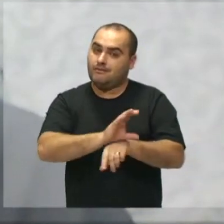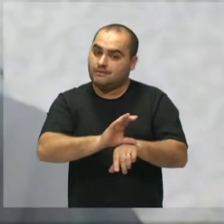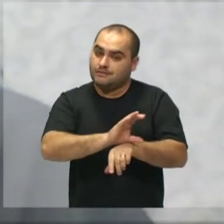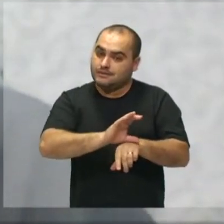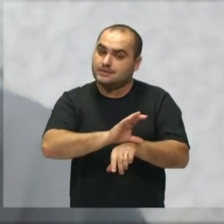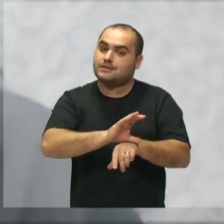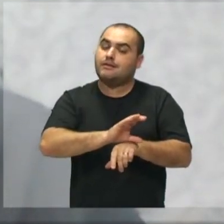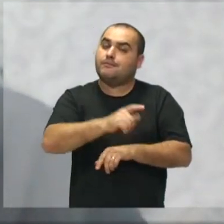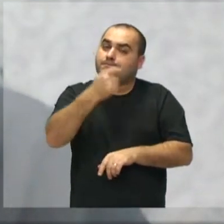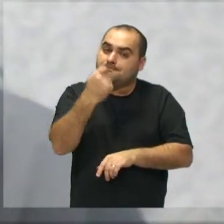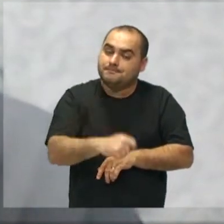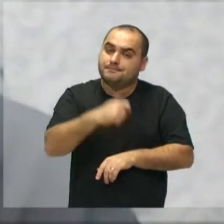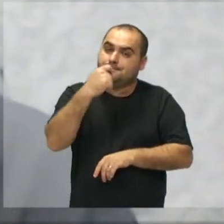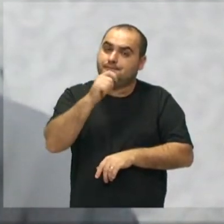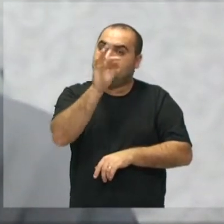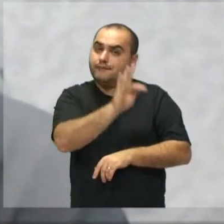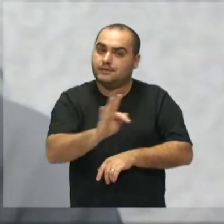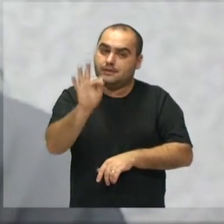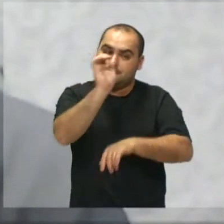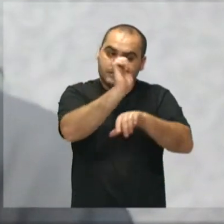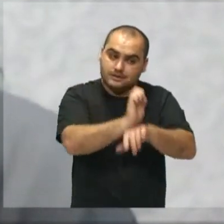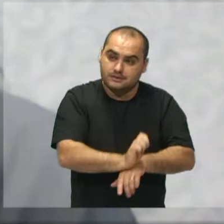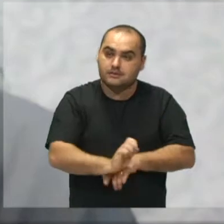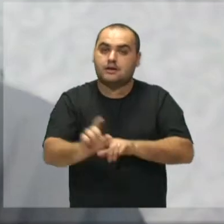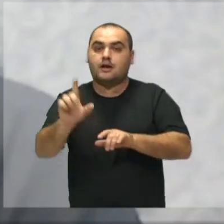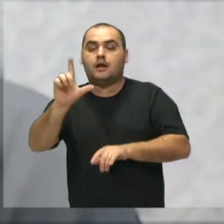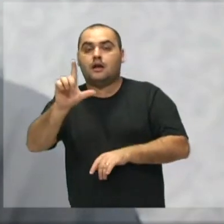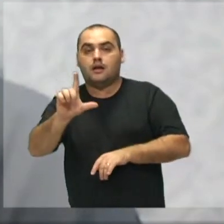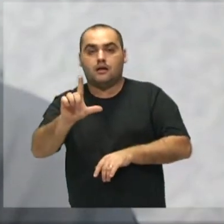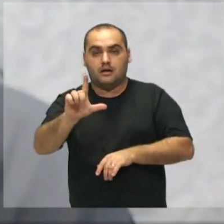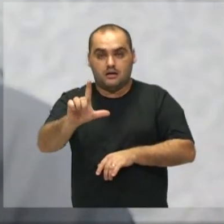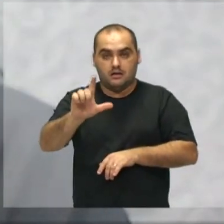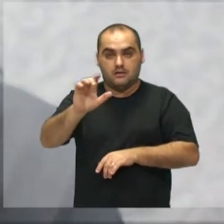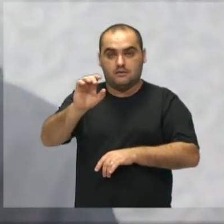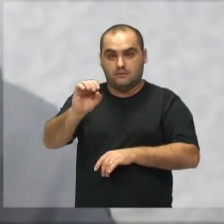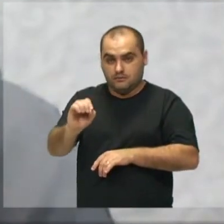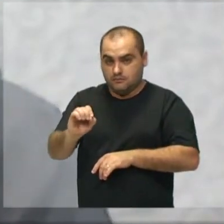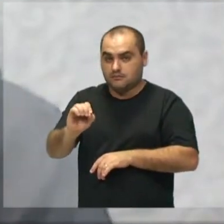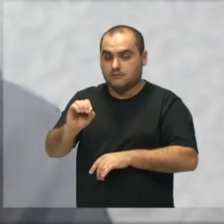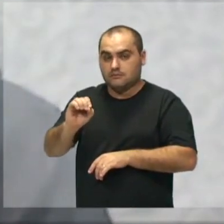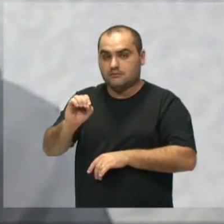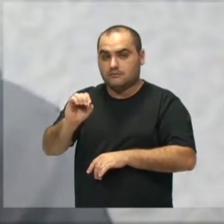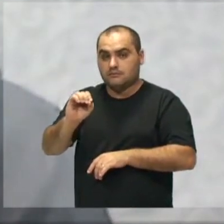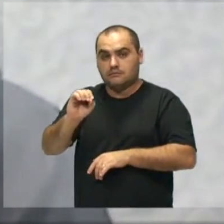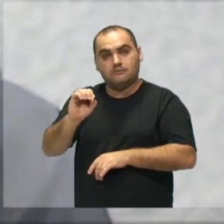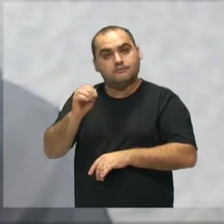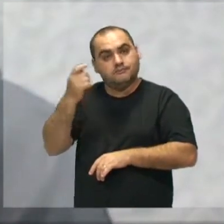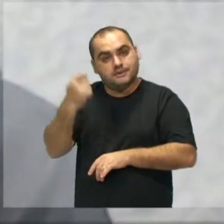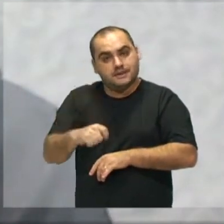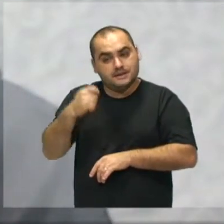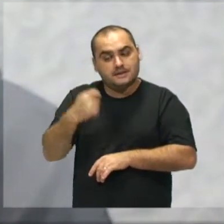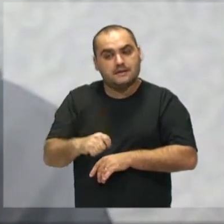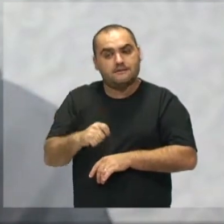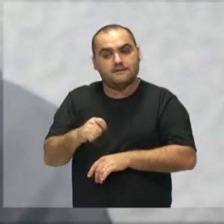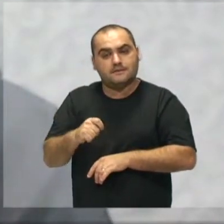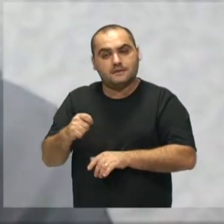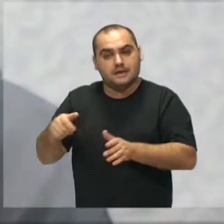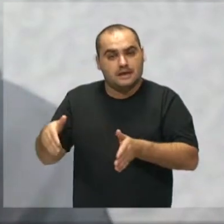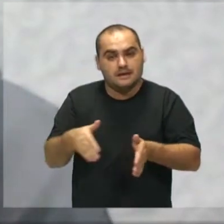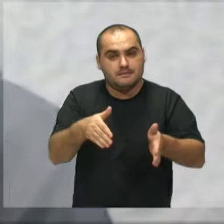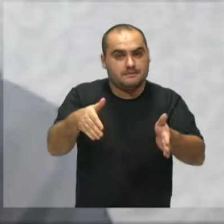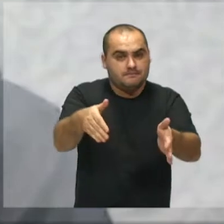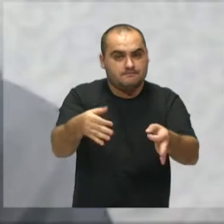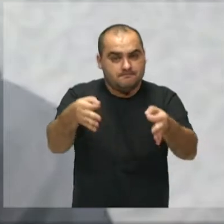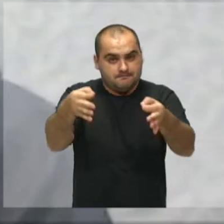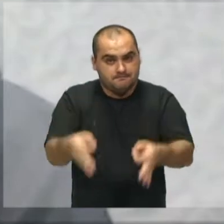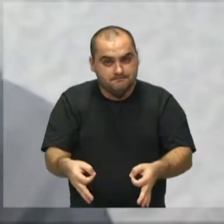Constituição federal, estadual e as leis orgânicas fossem bem consolidadas para desenhar um caminho para o futuro. E